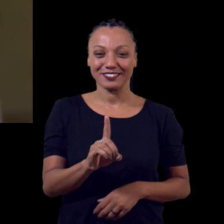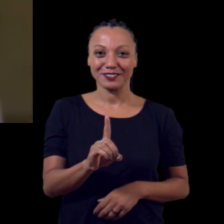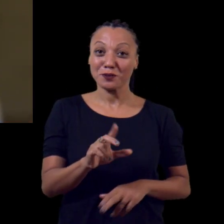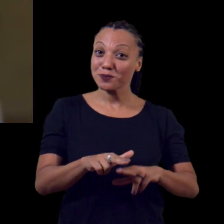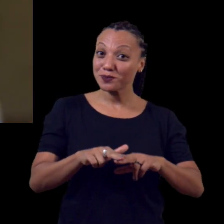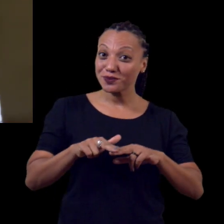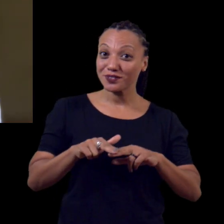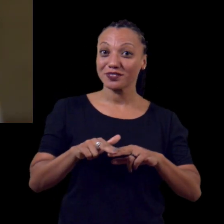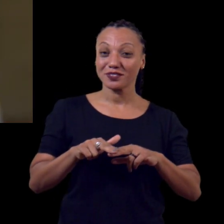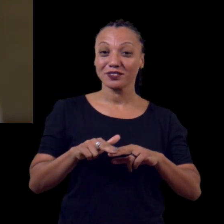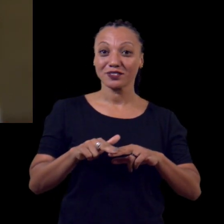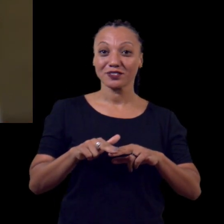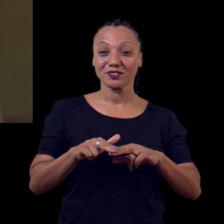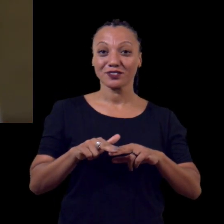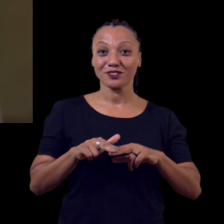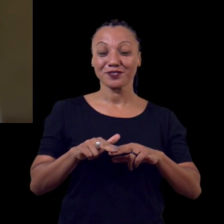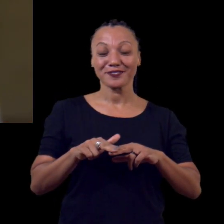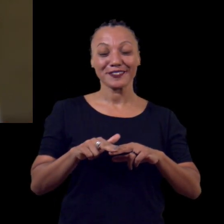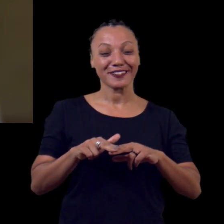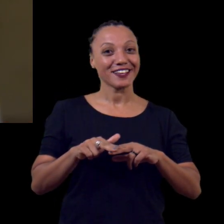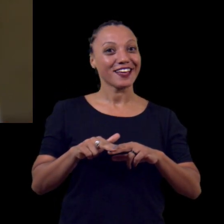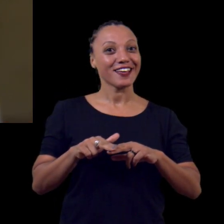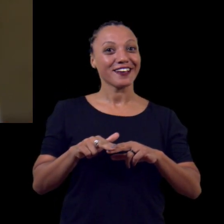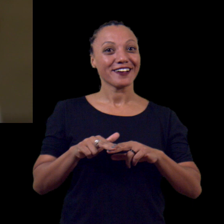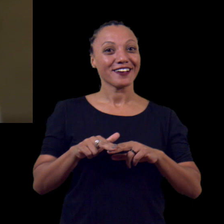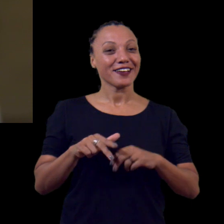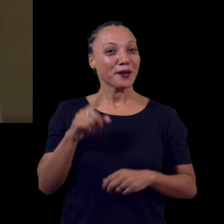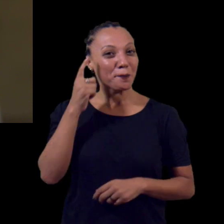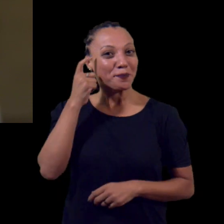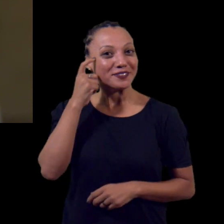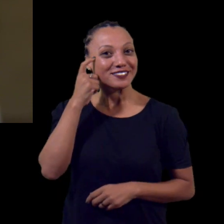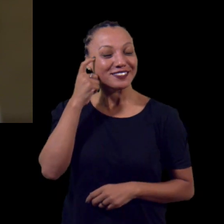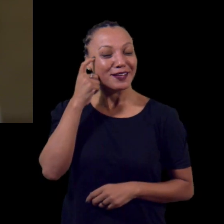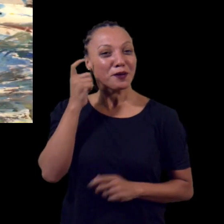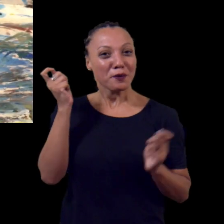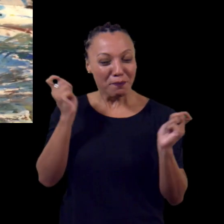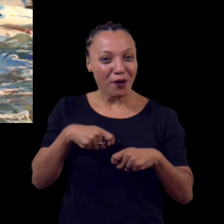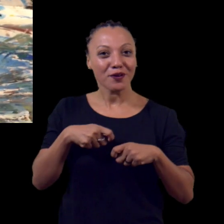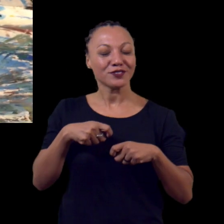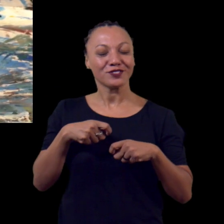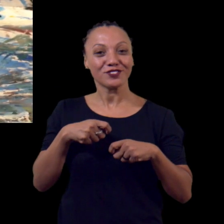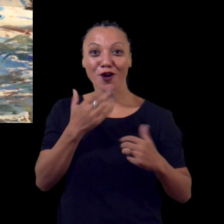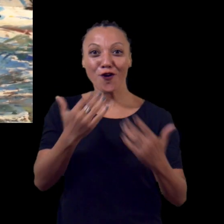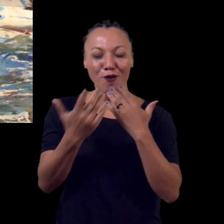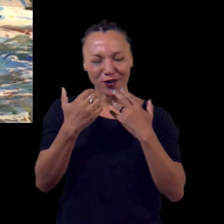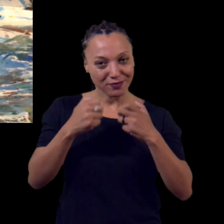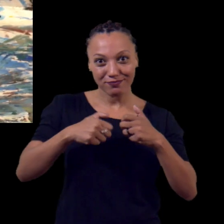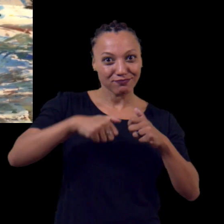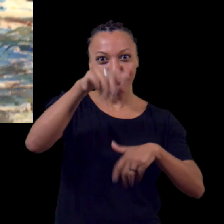com diferença. Está muito escuro. Podemos colorir